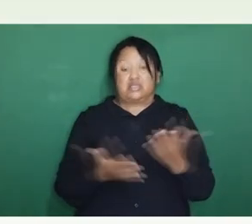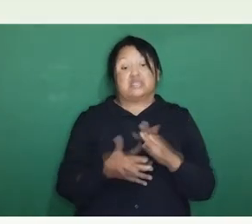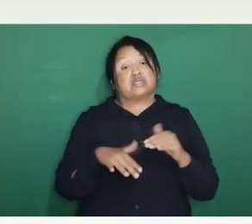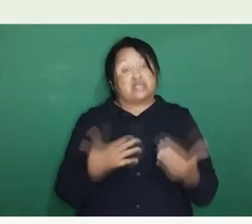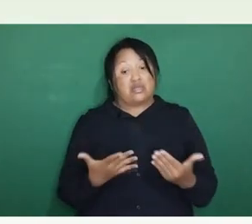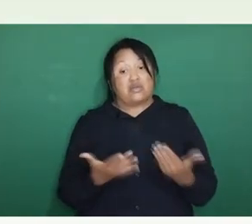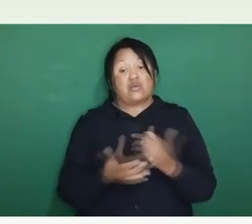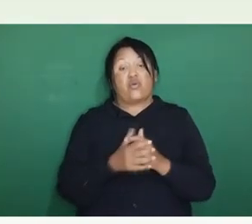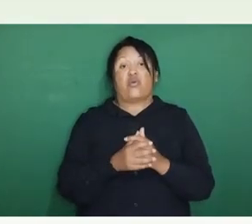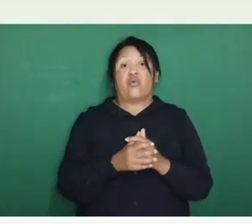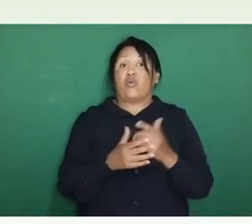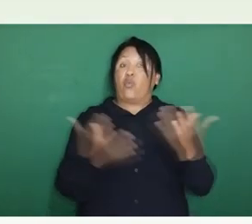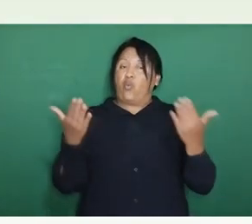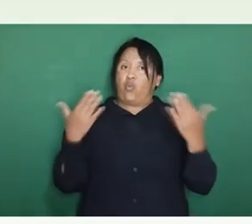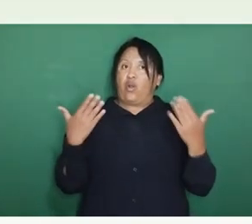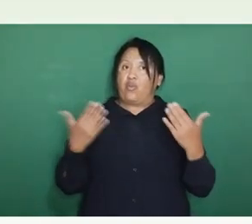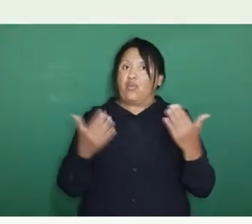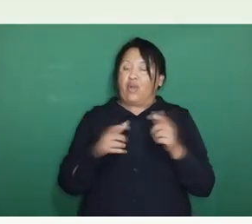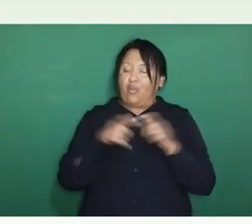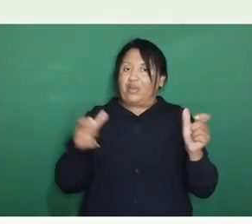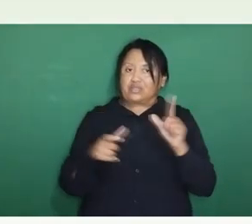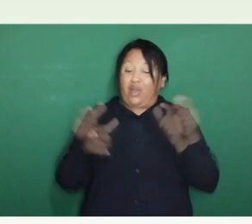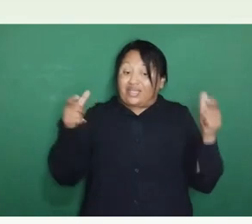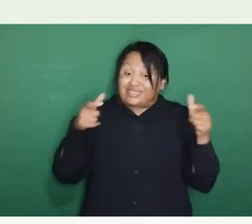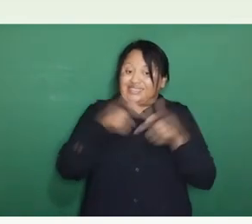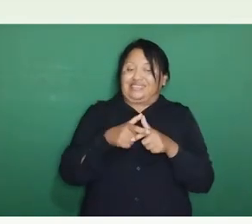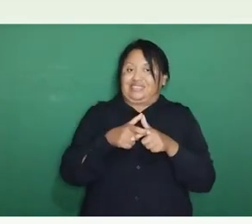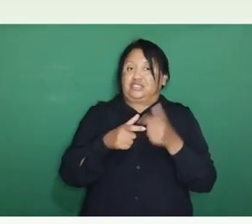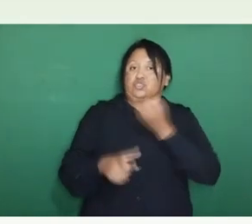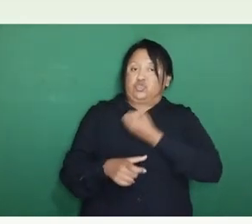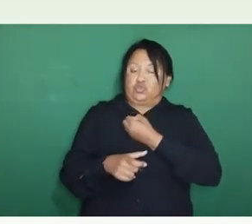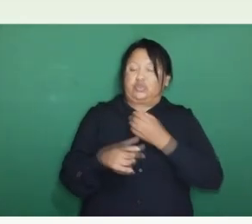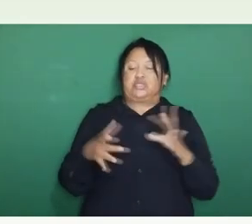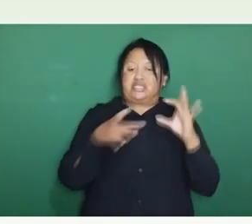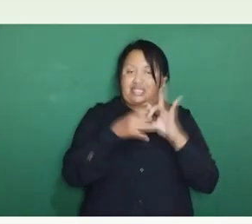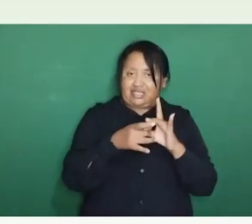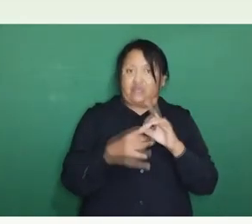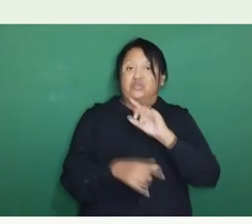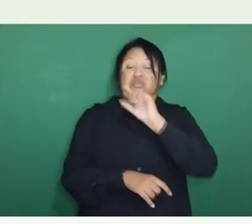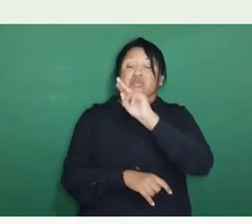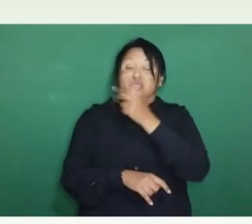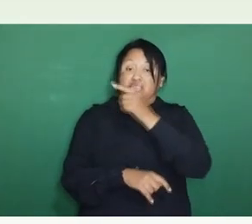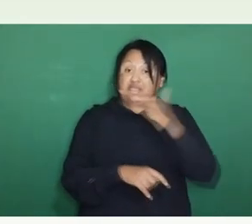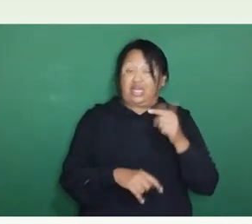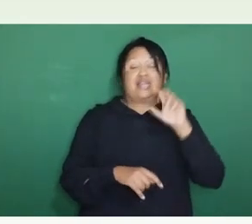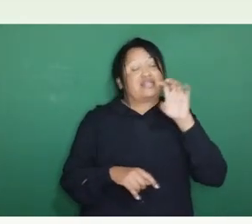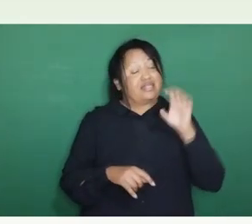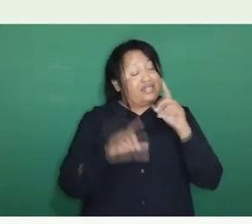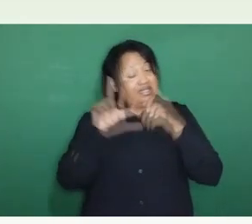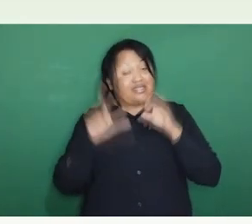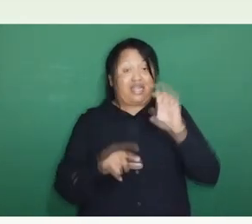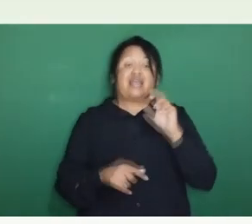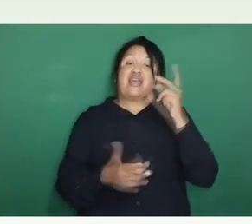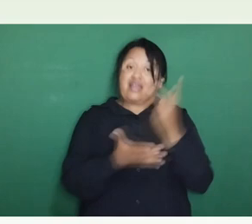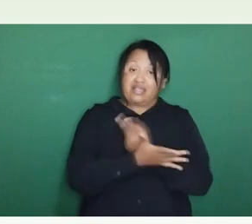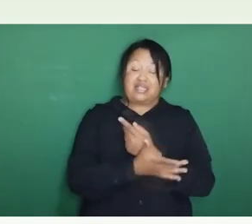é o aumento não a redução no número de ligações de hidrogênio então a letra e é